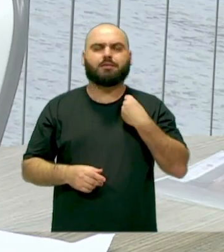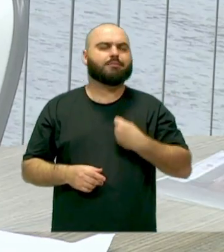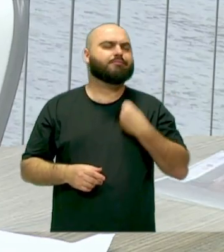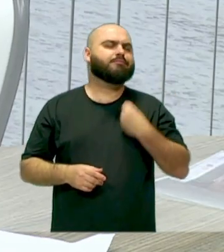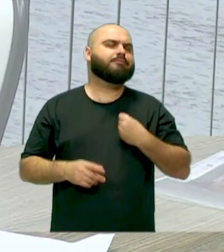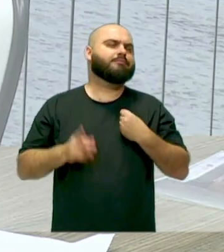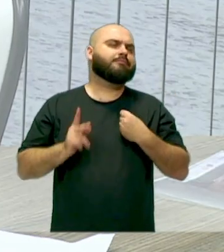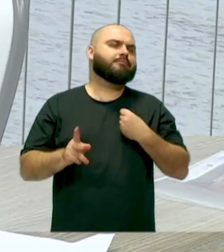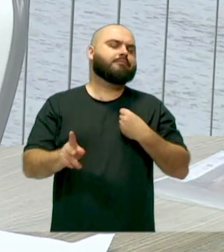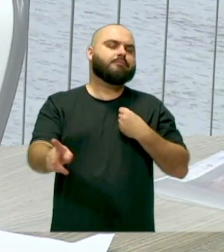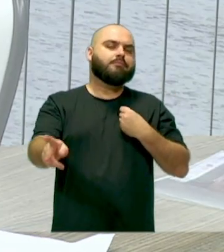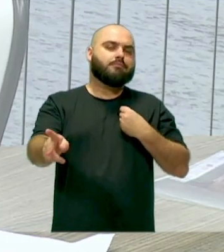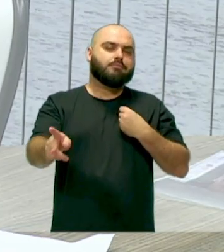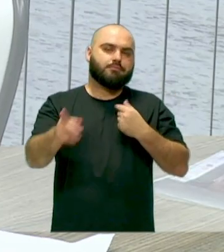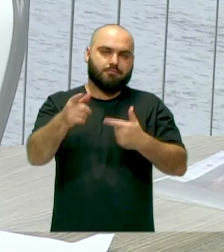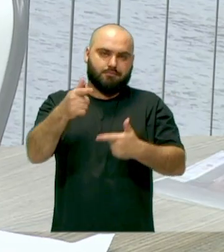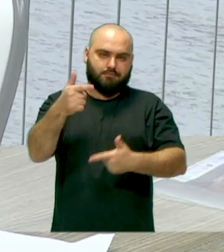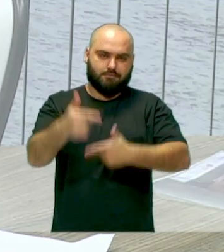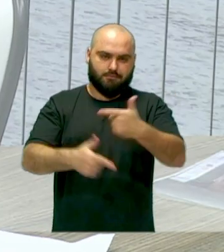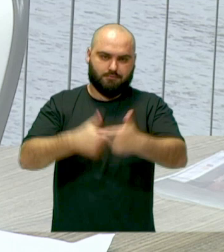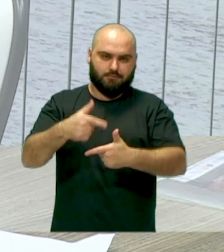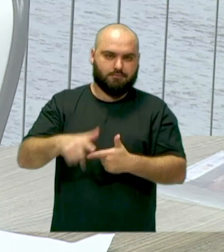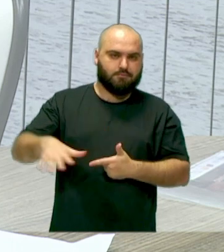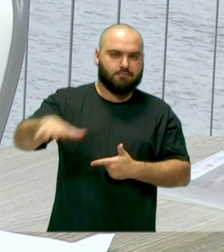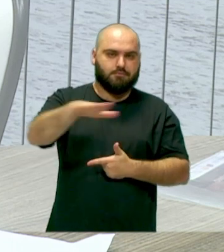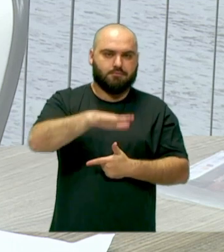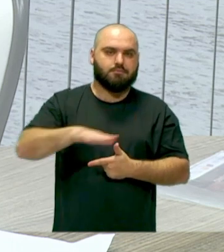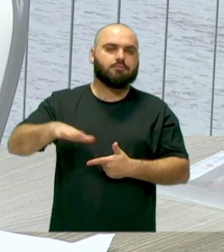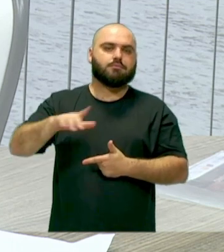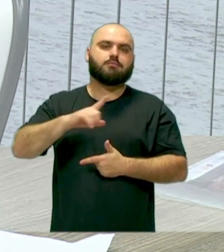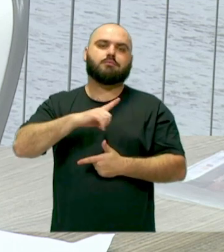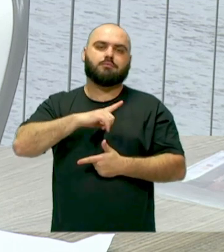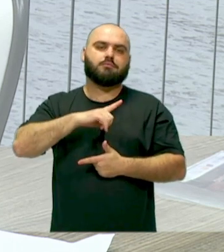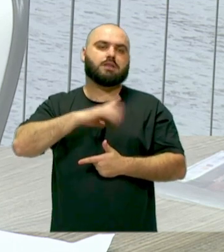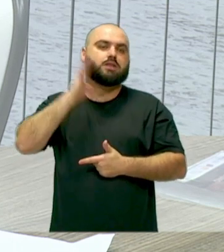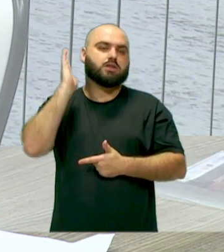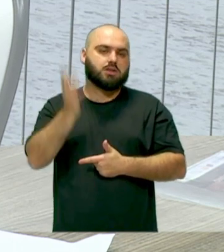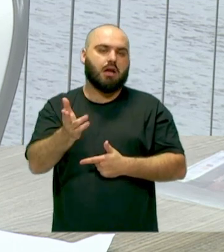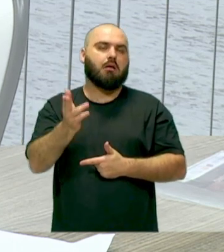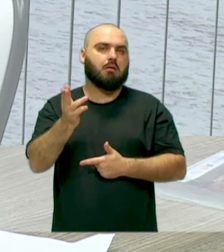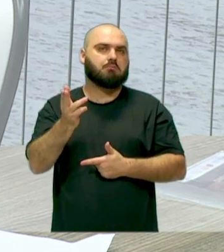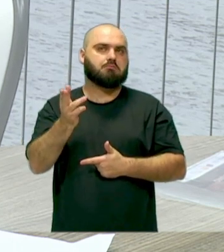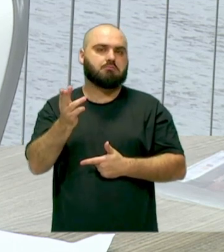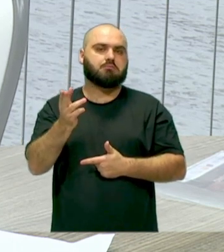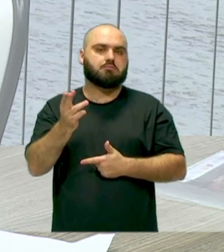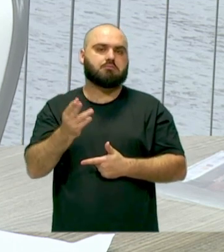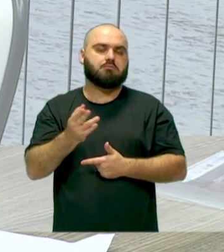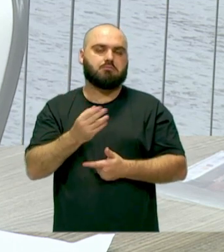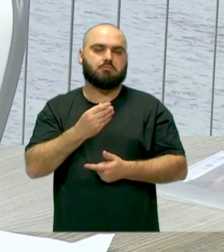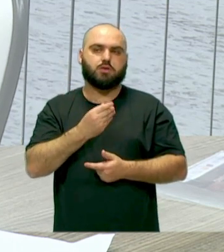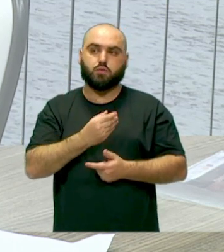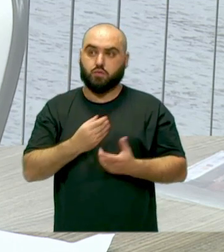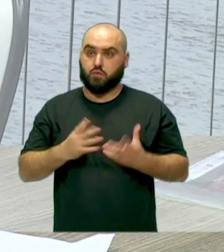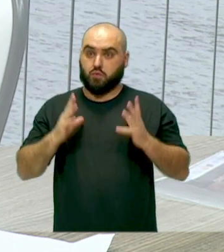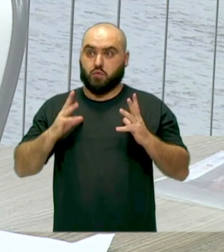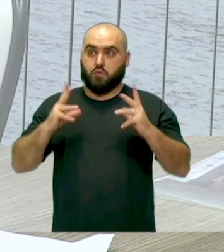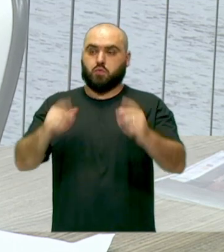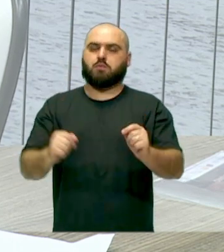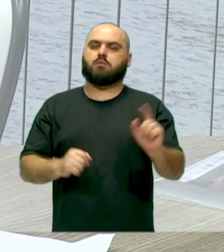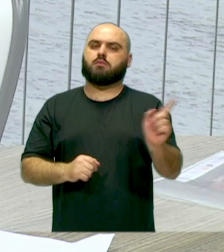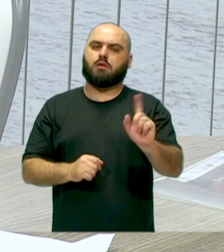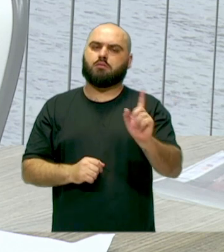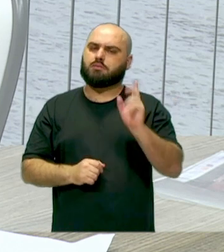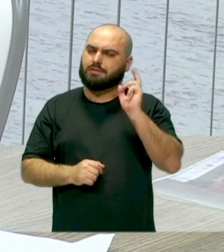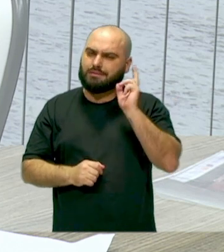Nesses anos de militância, eu acho que eu já vivi, para não dizer tudo, porque a gente sempre tem